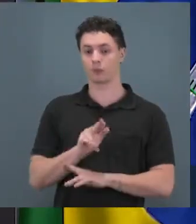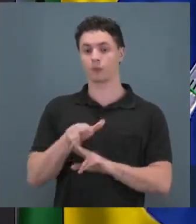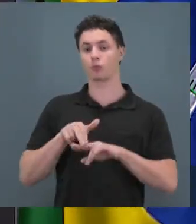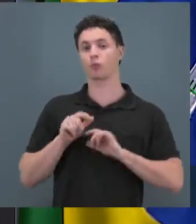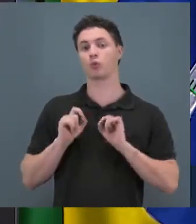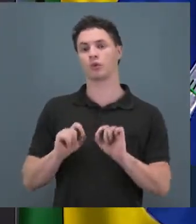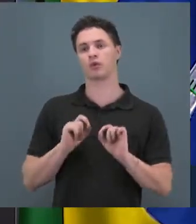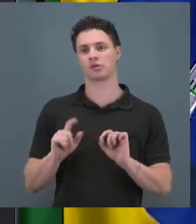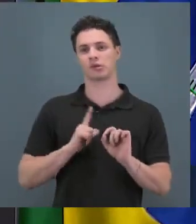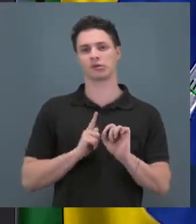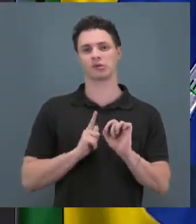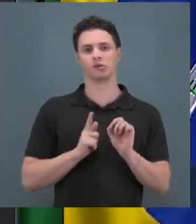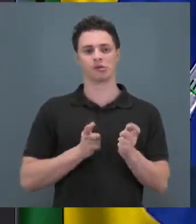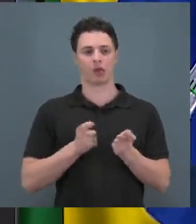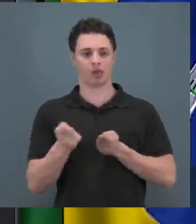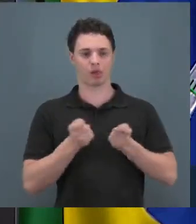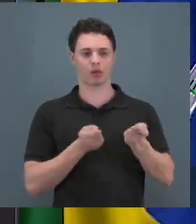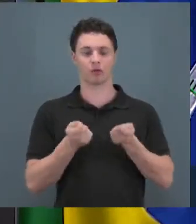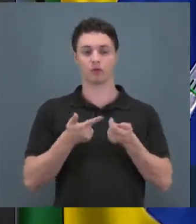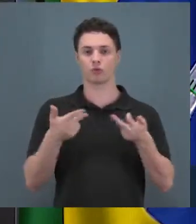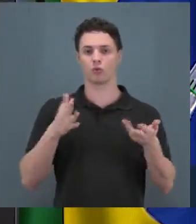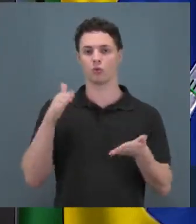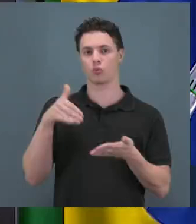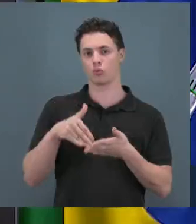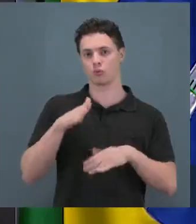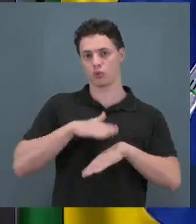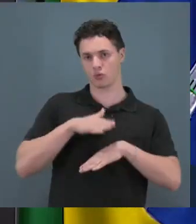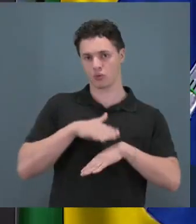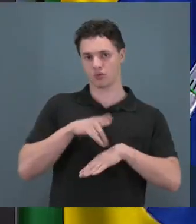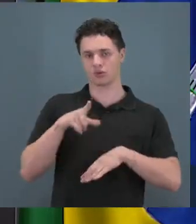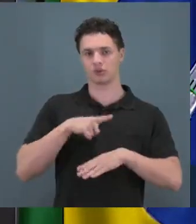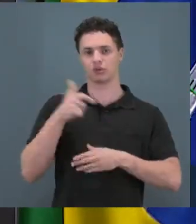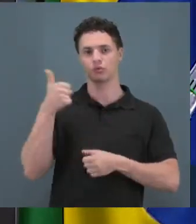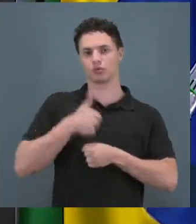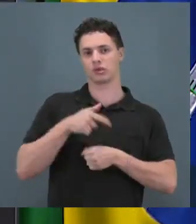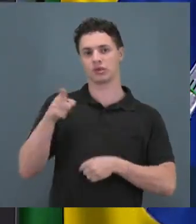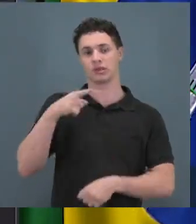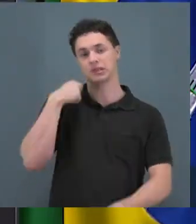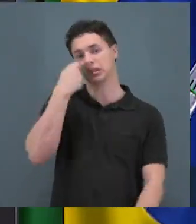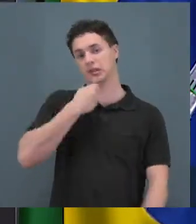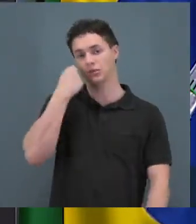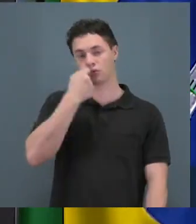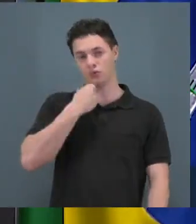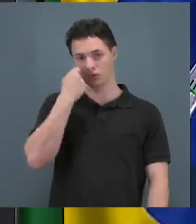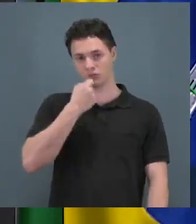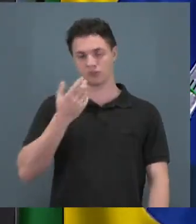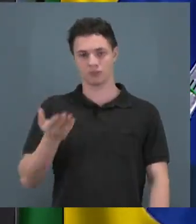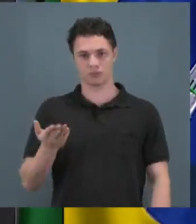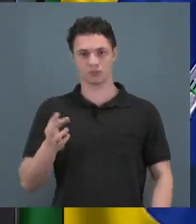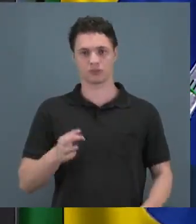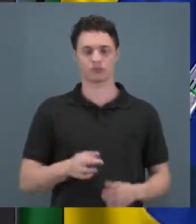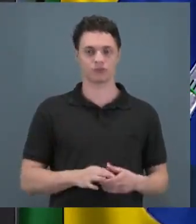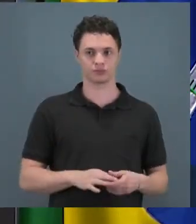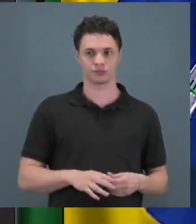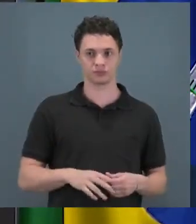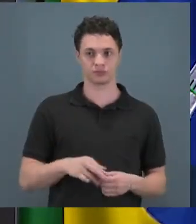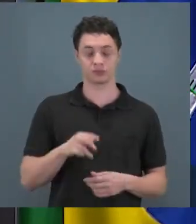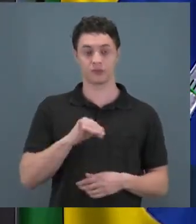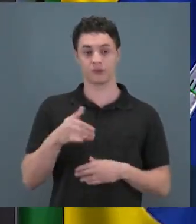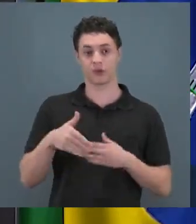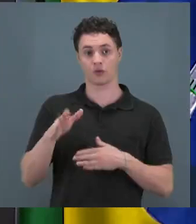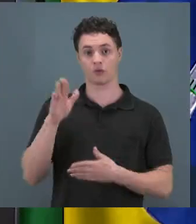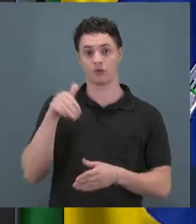de manobras regimentais de última hora, substituindo senadores que iriam votar